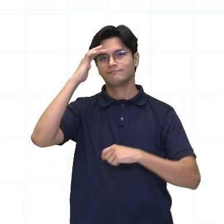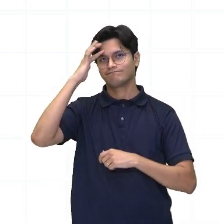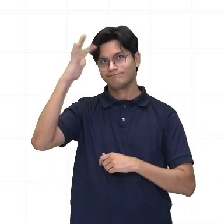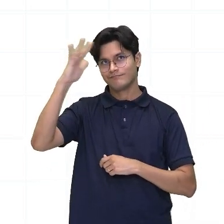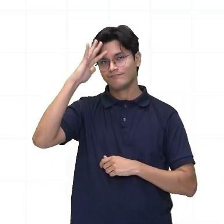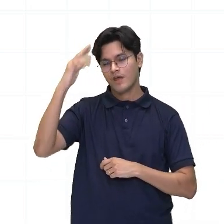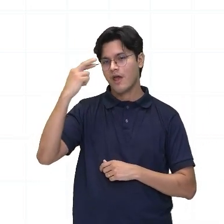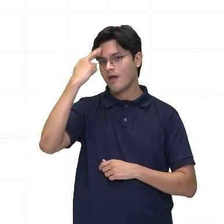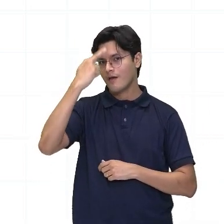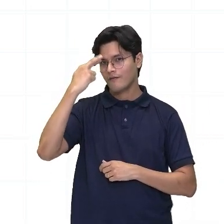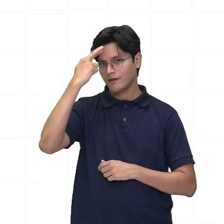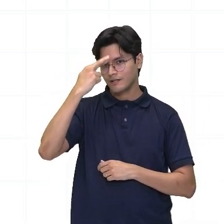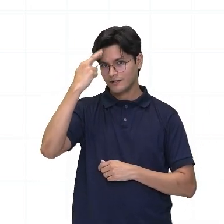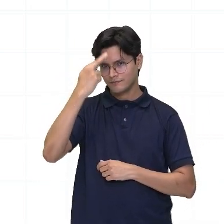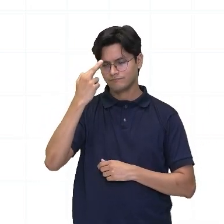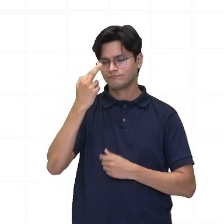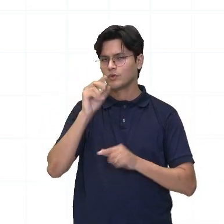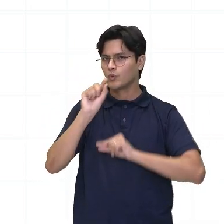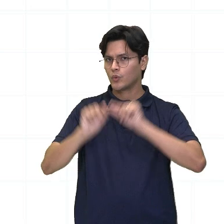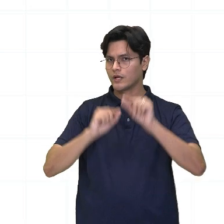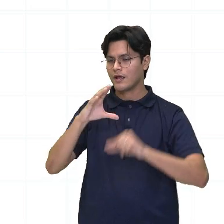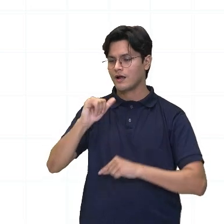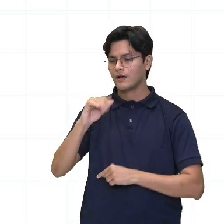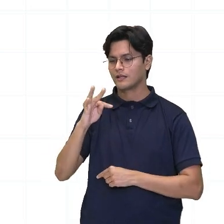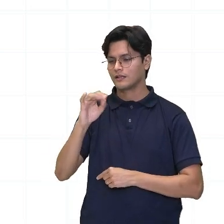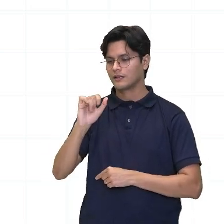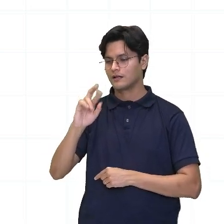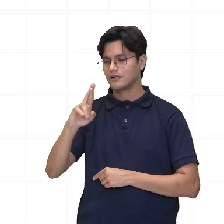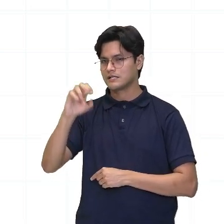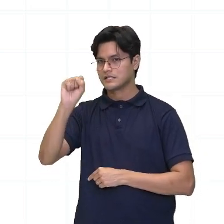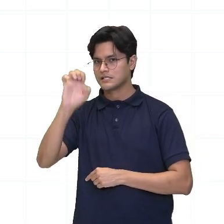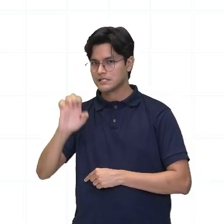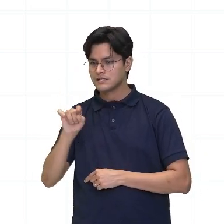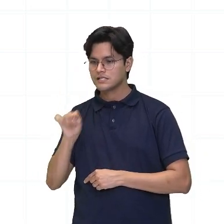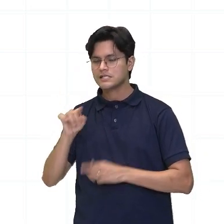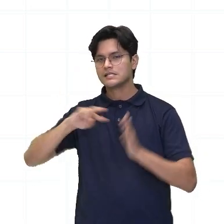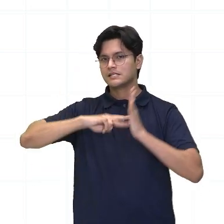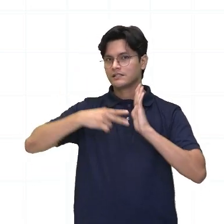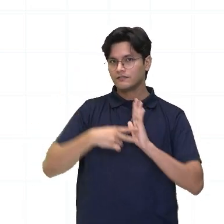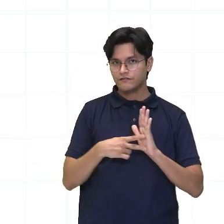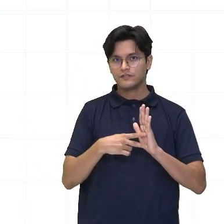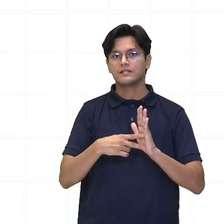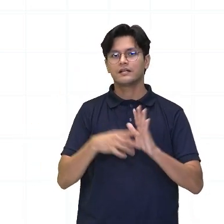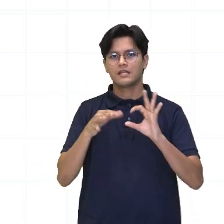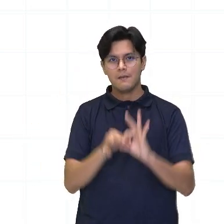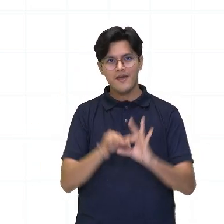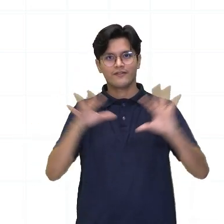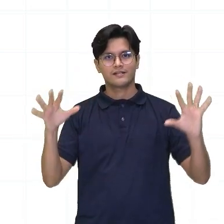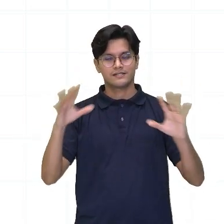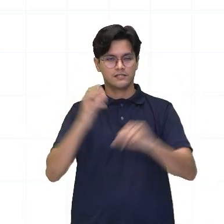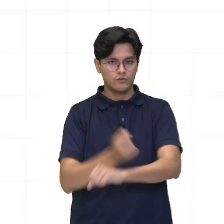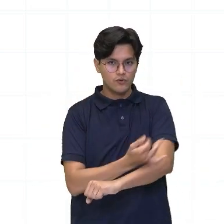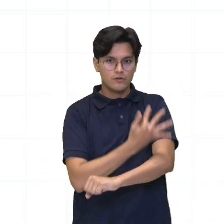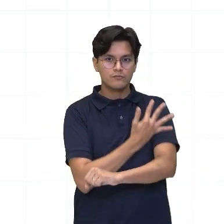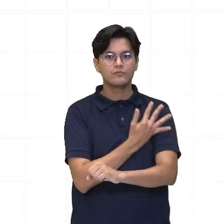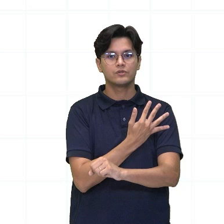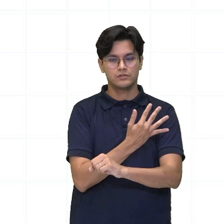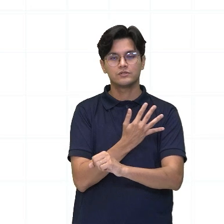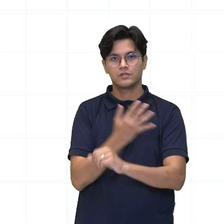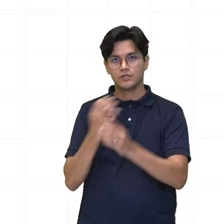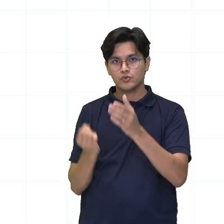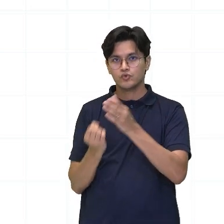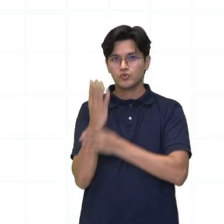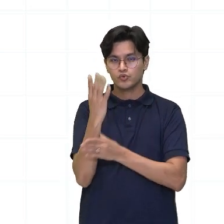em sua essência, ela representa um processo de libertação emocional, derivada do termo grego cartasis, que